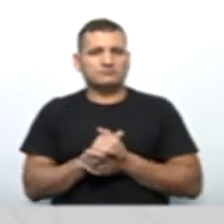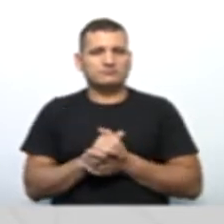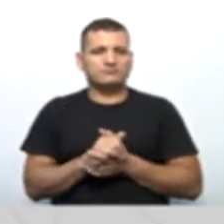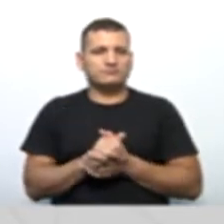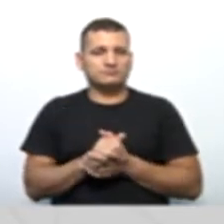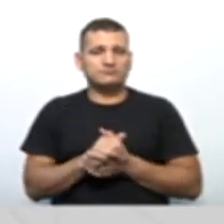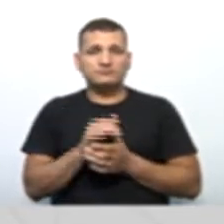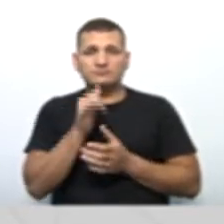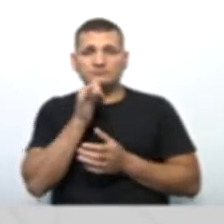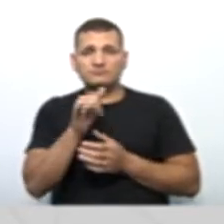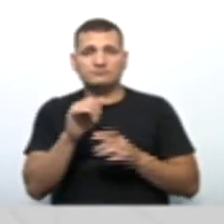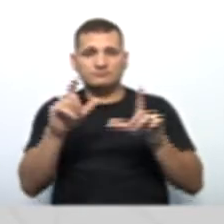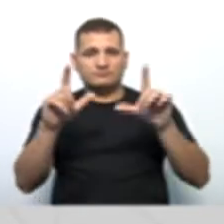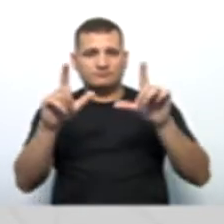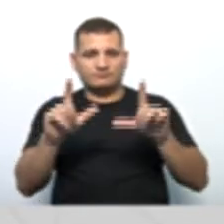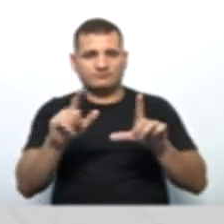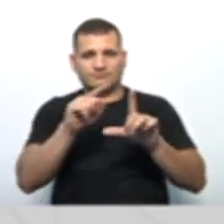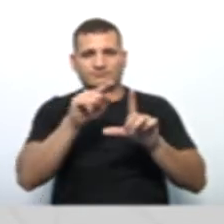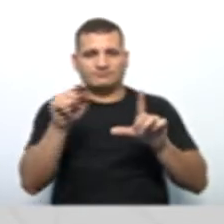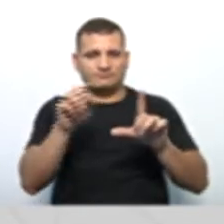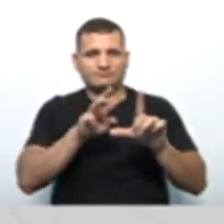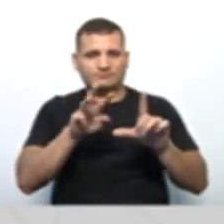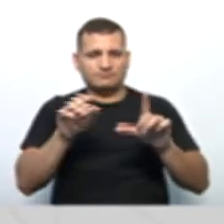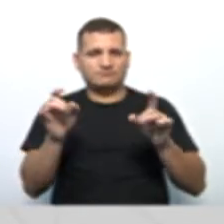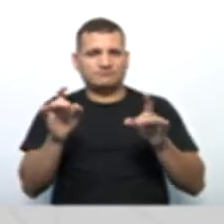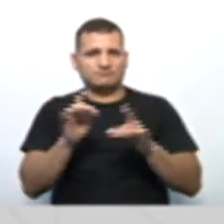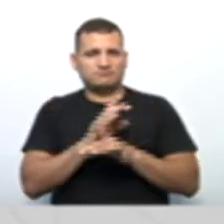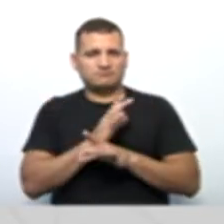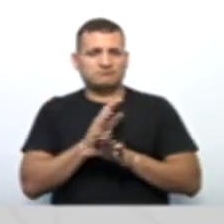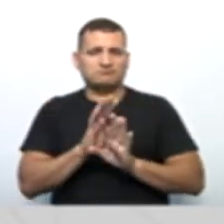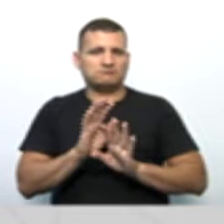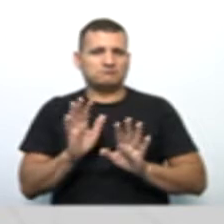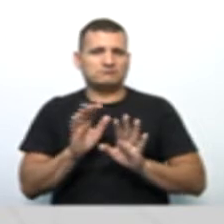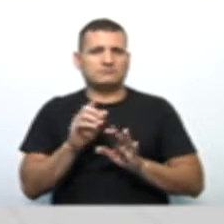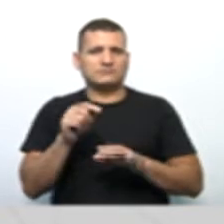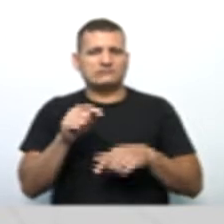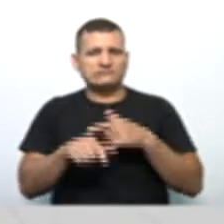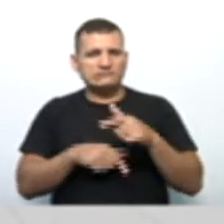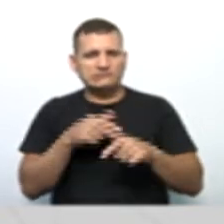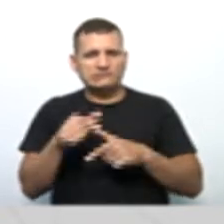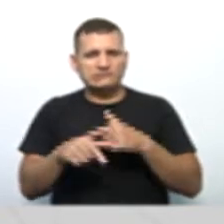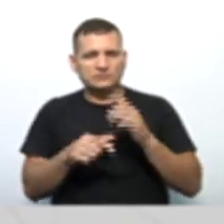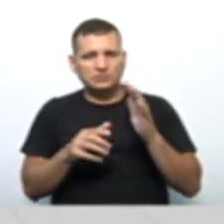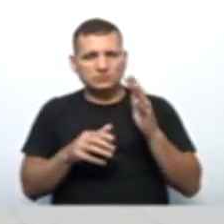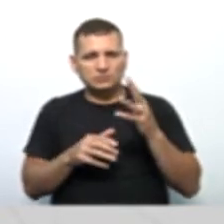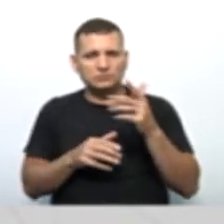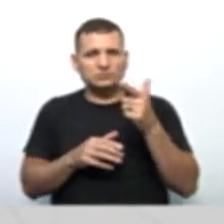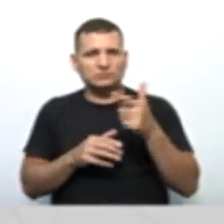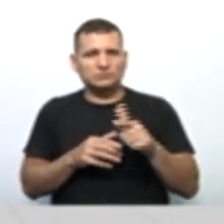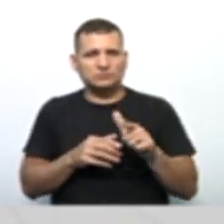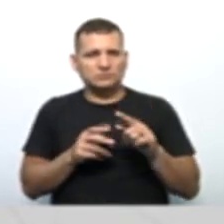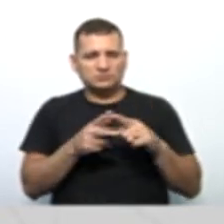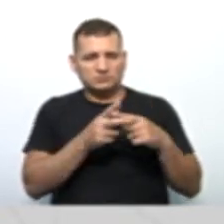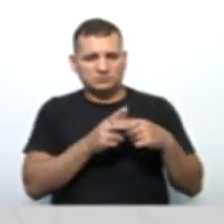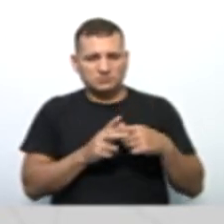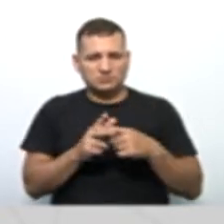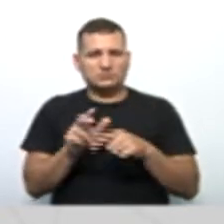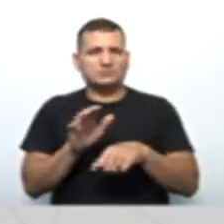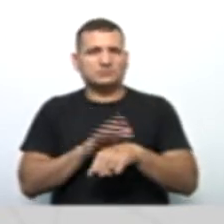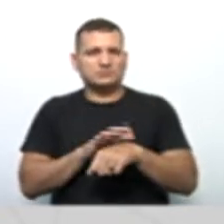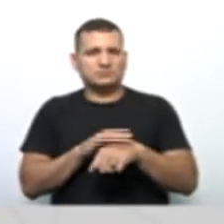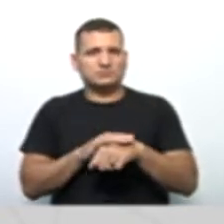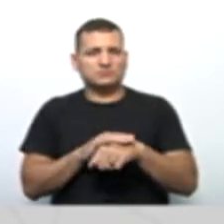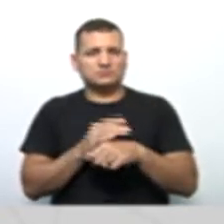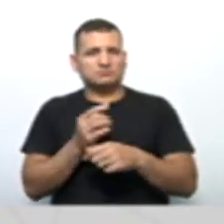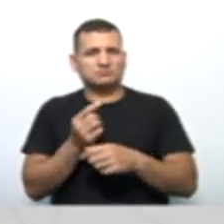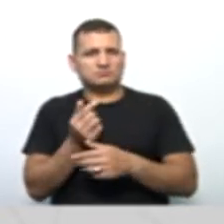página pronta eu sou falou cara trabalho que você vai ter para modelar tudo de novo é o tempo o dinheiro que vai